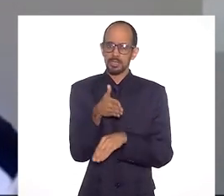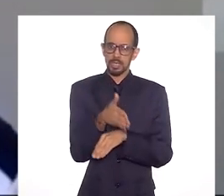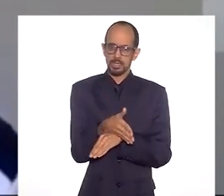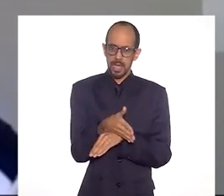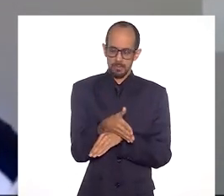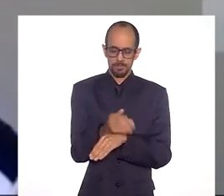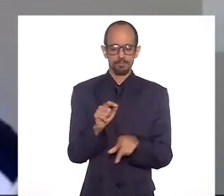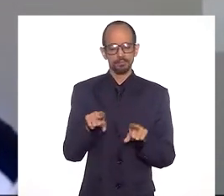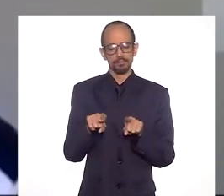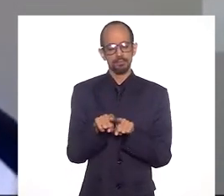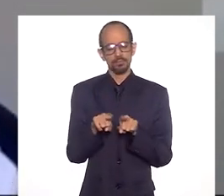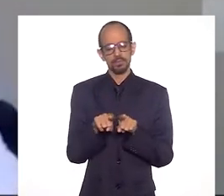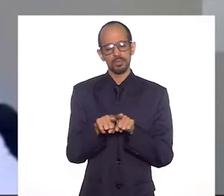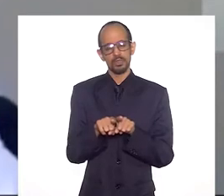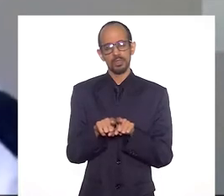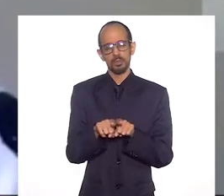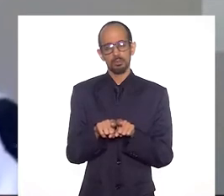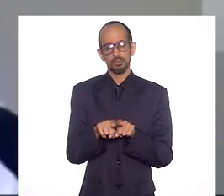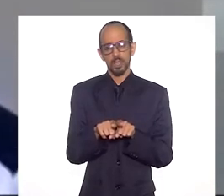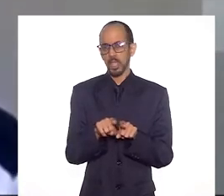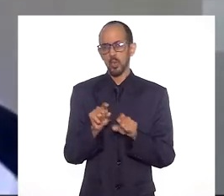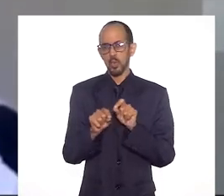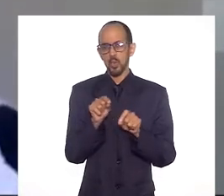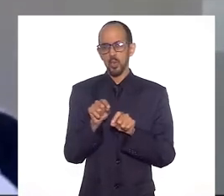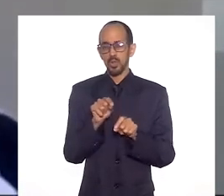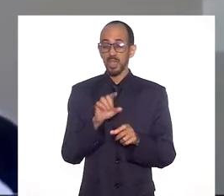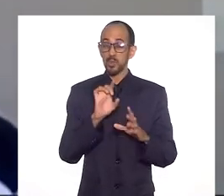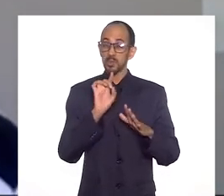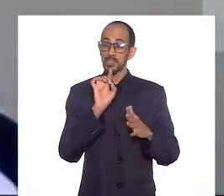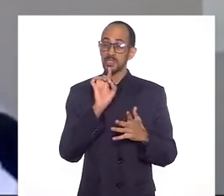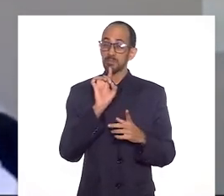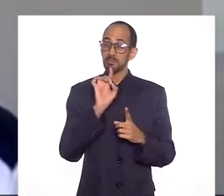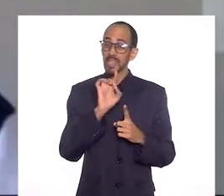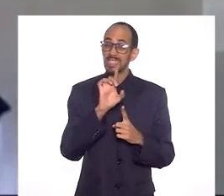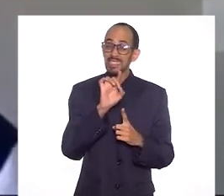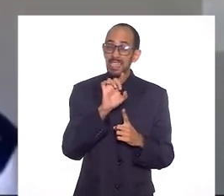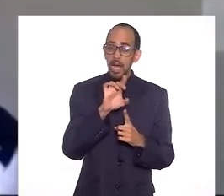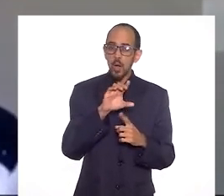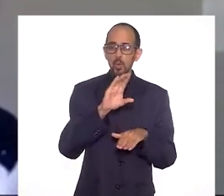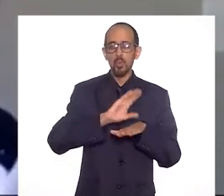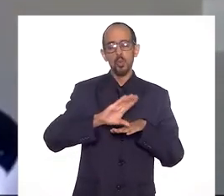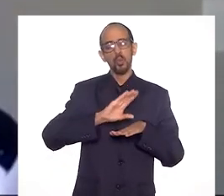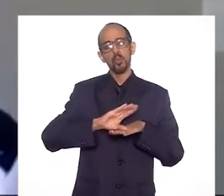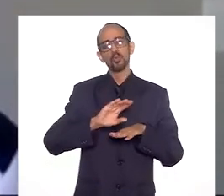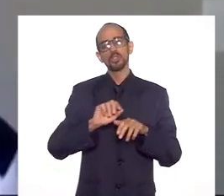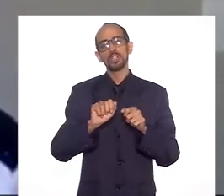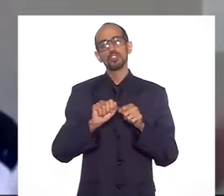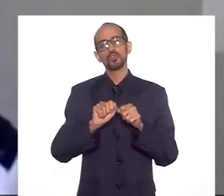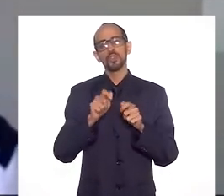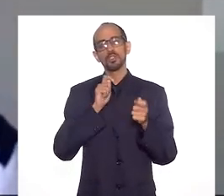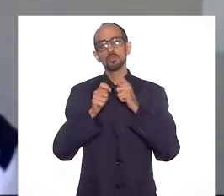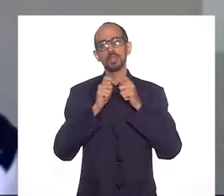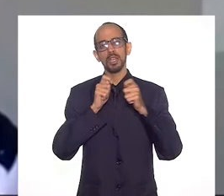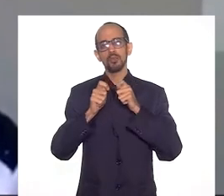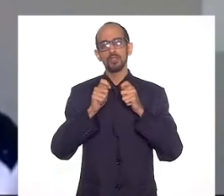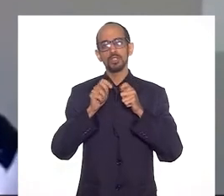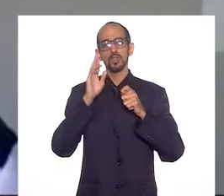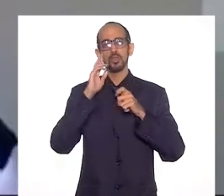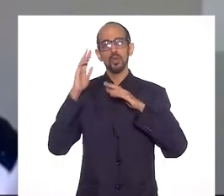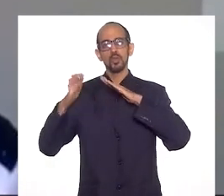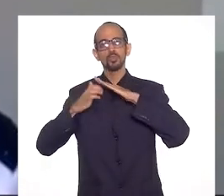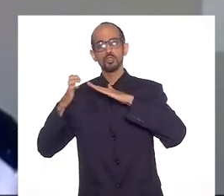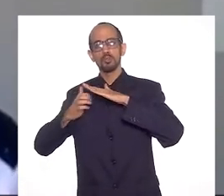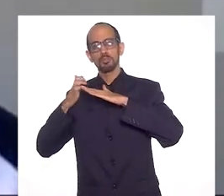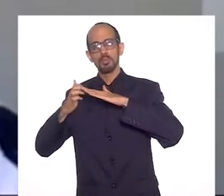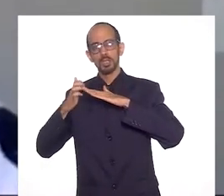assim, a cereja da edição dessa vez é que a gente fez uma entrevista com investidores e